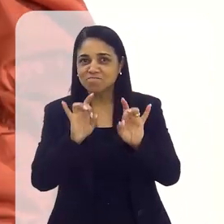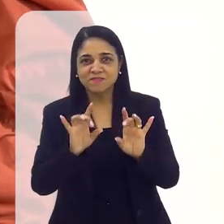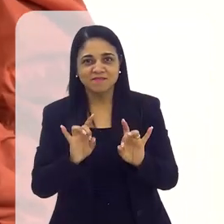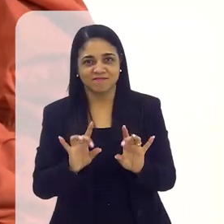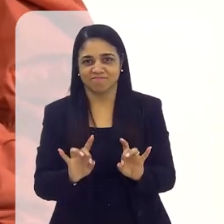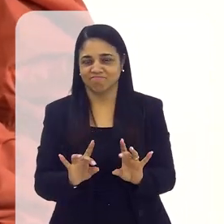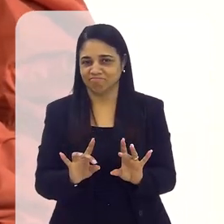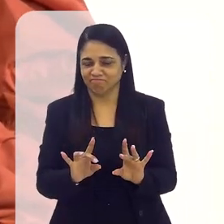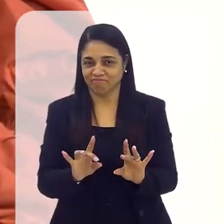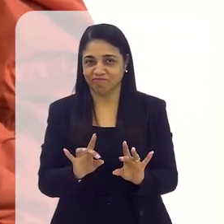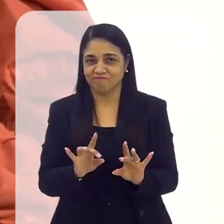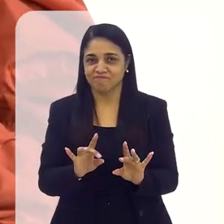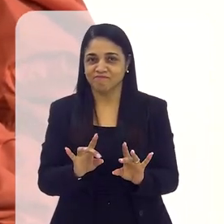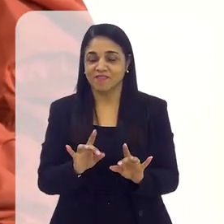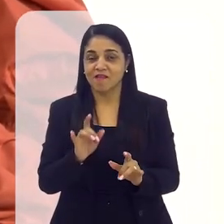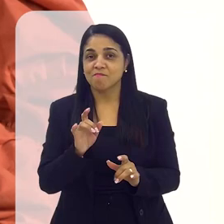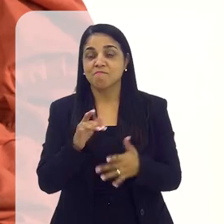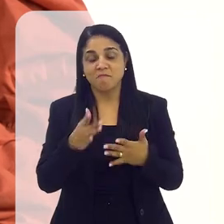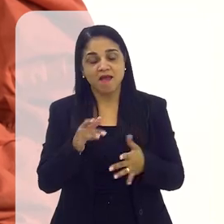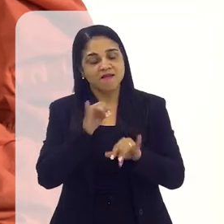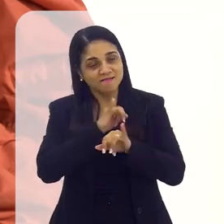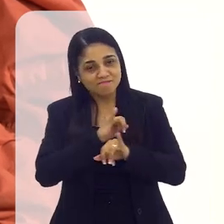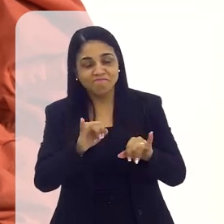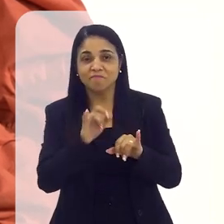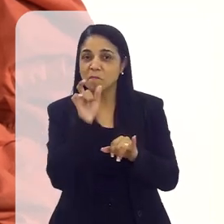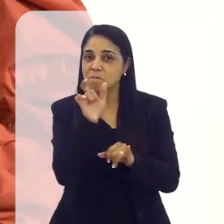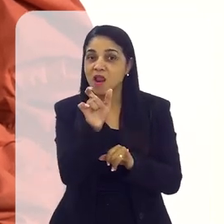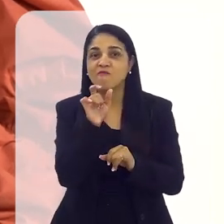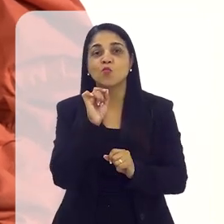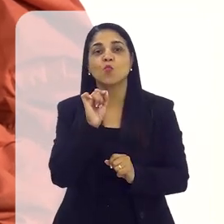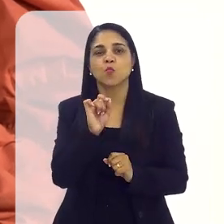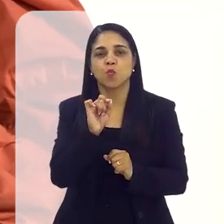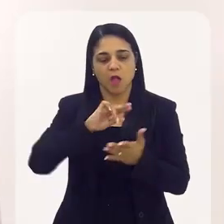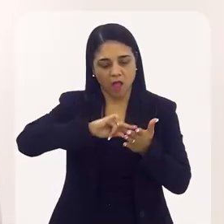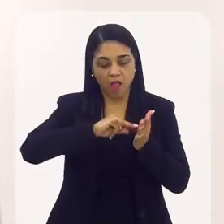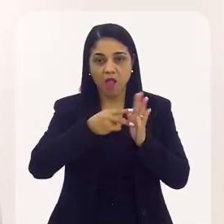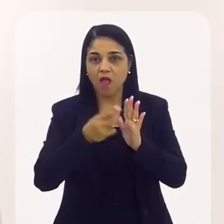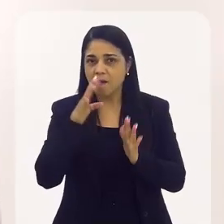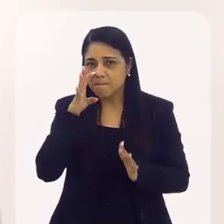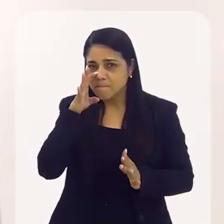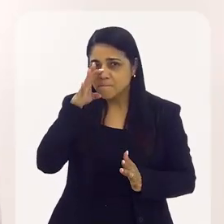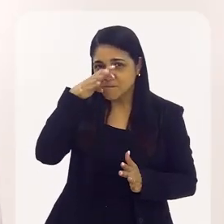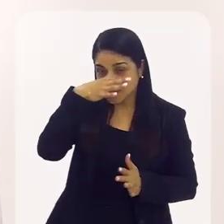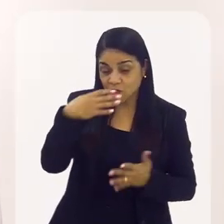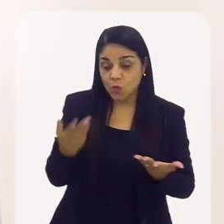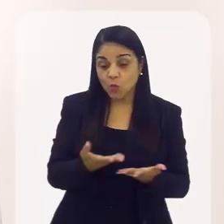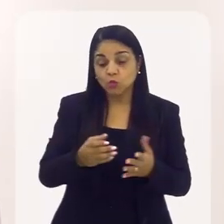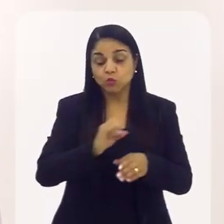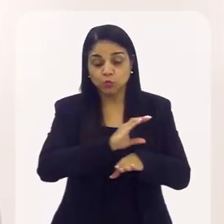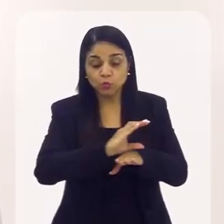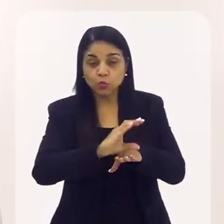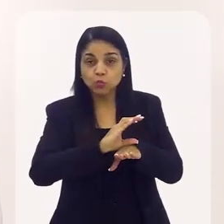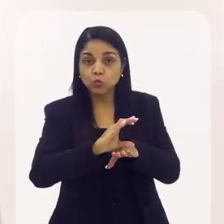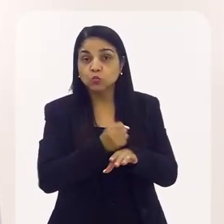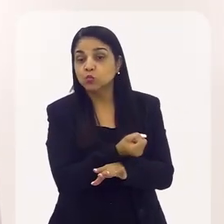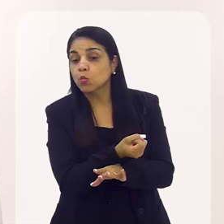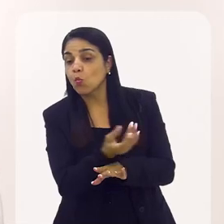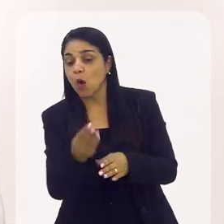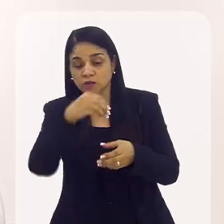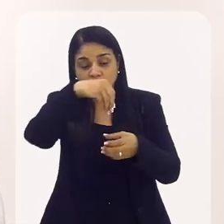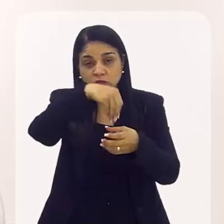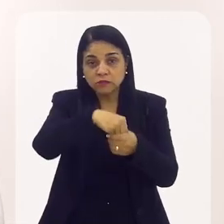muito especial. Mas a palavra é essa, persistir. Hoje, quantos cursos você